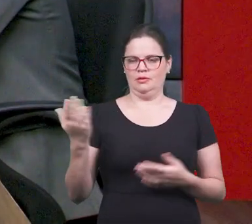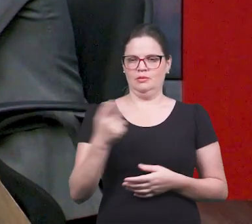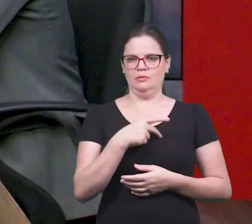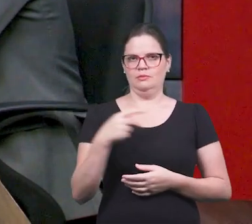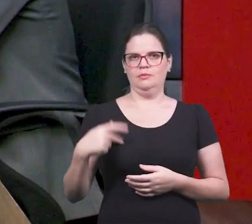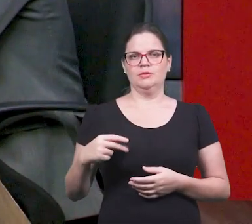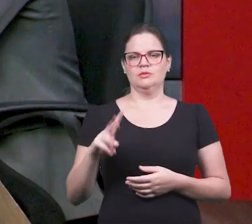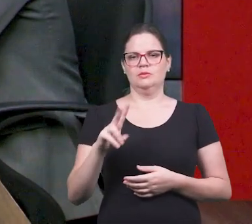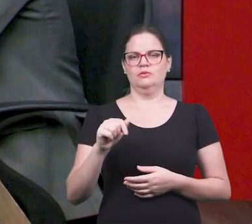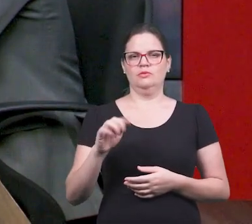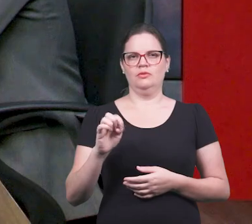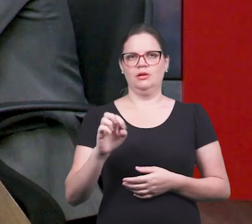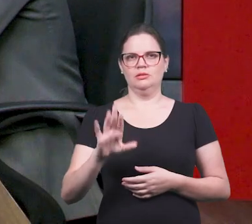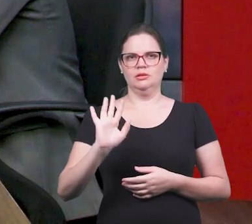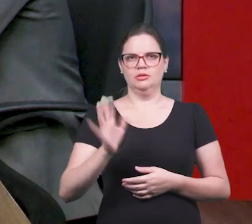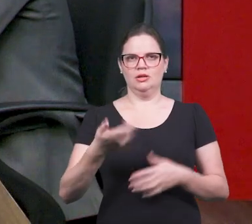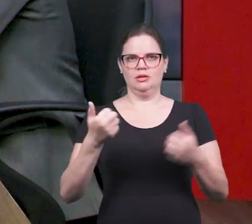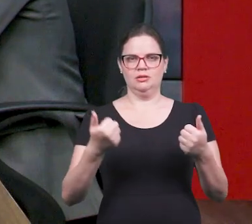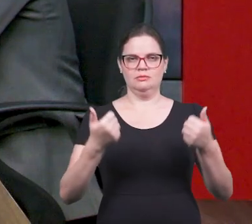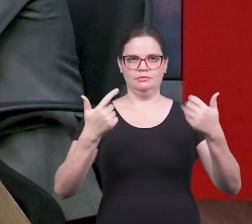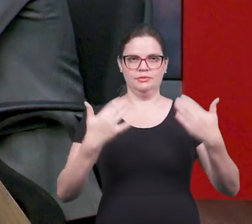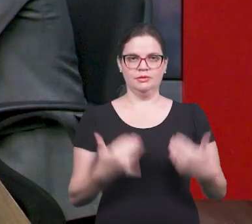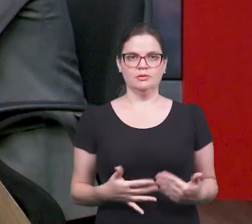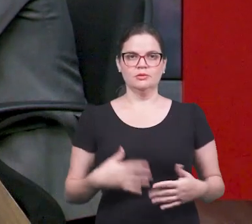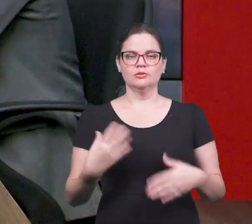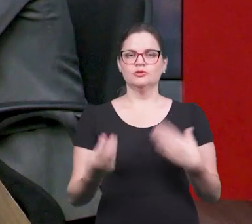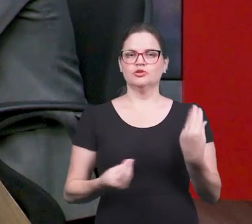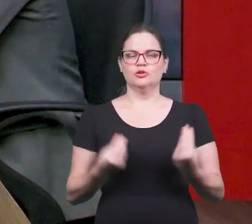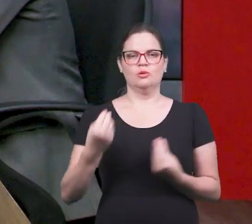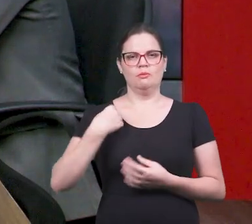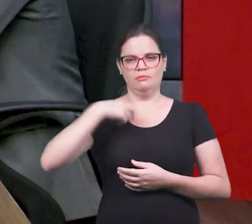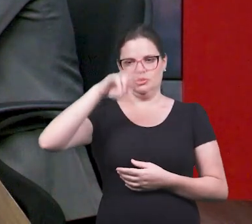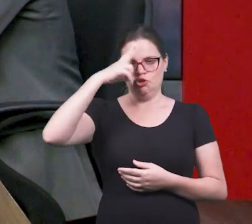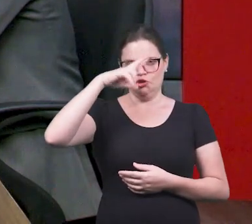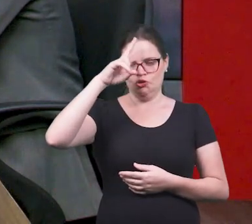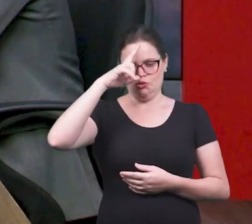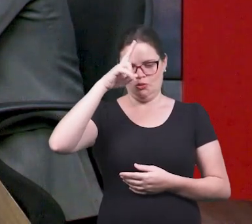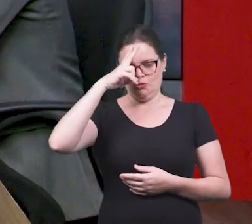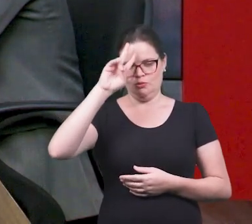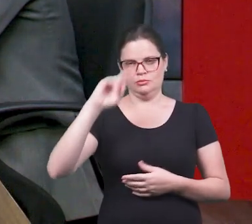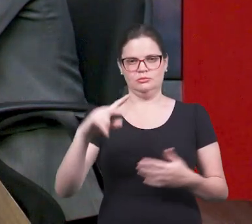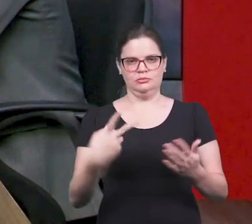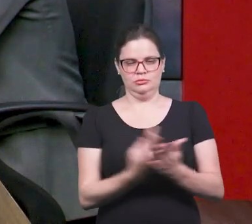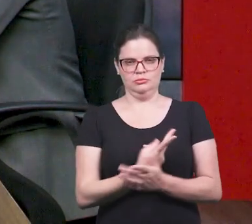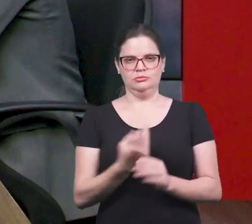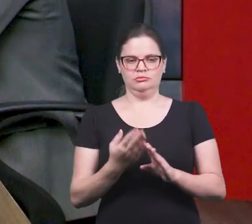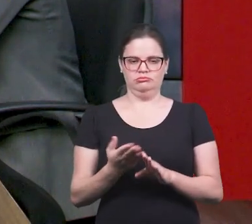as colocações de cunho histórico, nós sempre dizemos que a história ela é